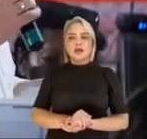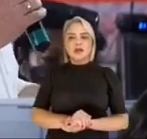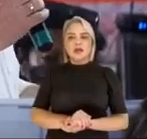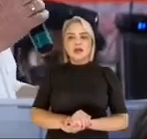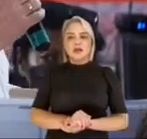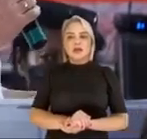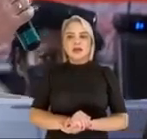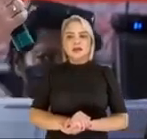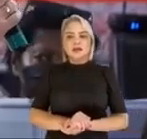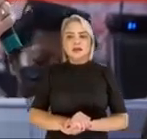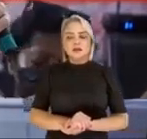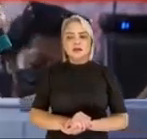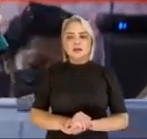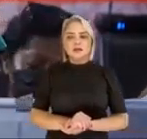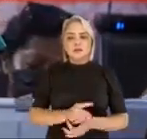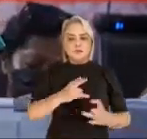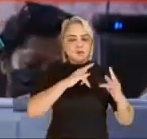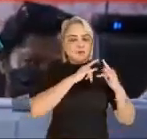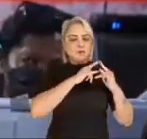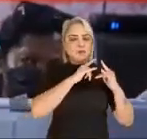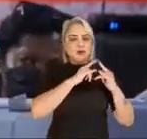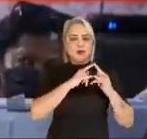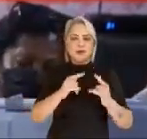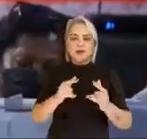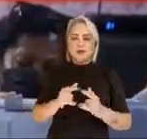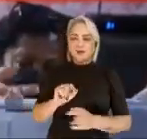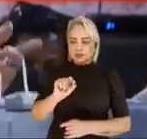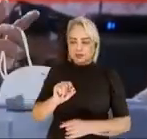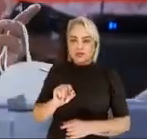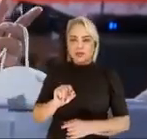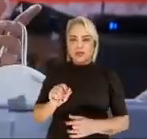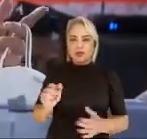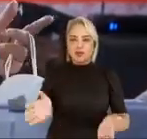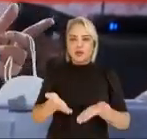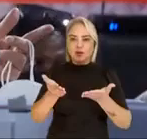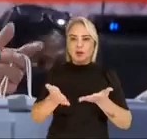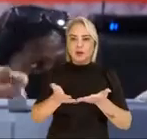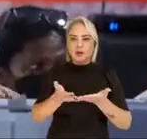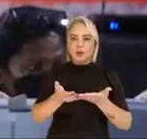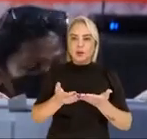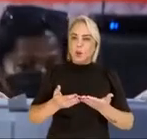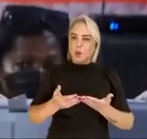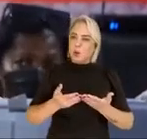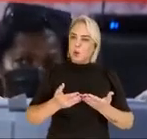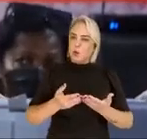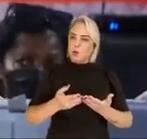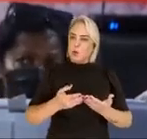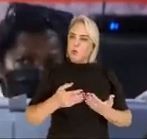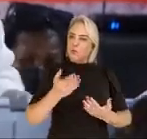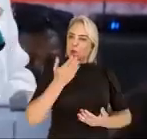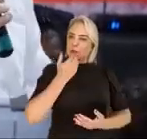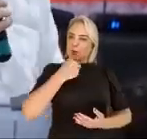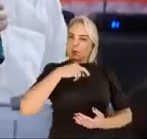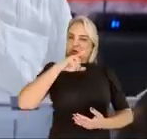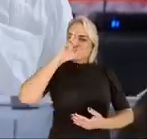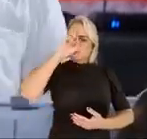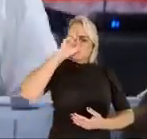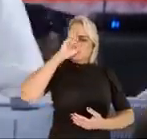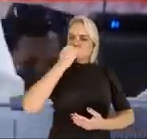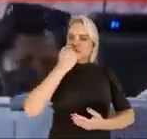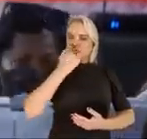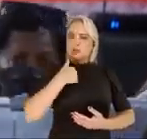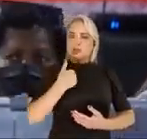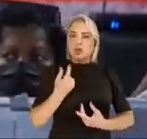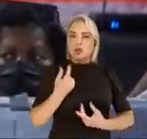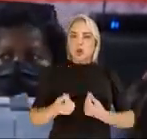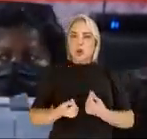está um companheiro que promoveu um jantar muito chique em São Paulo, um jantar que custou, me